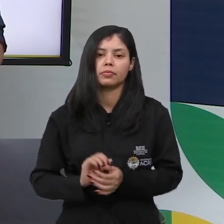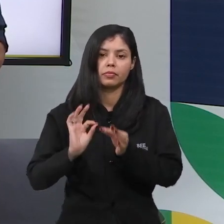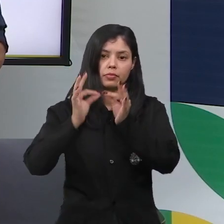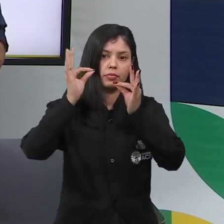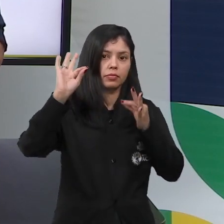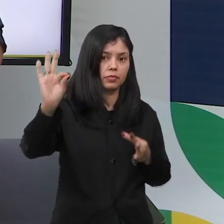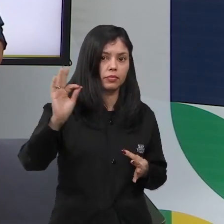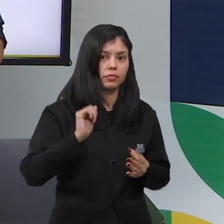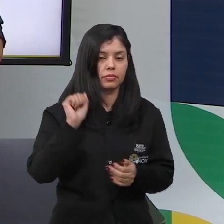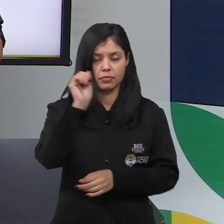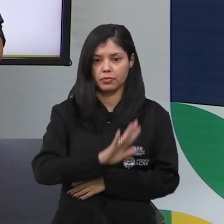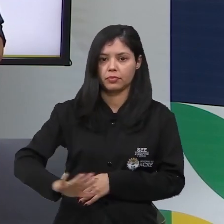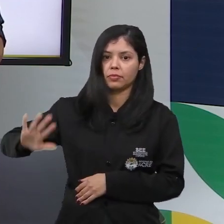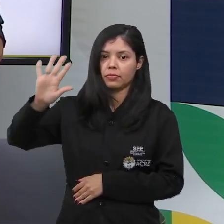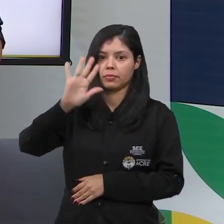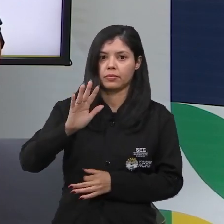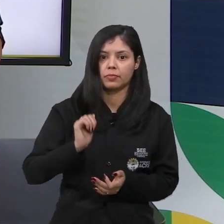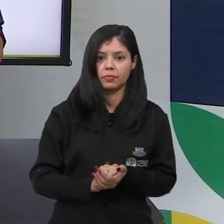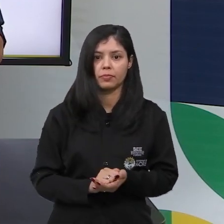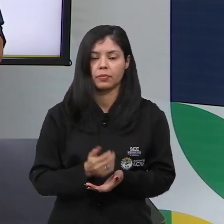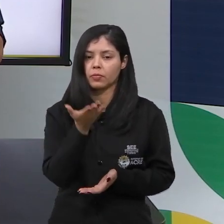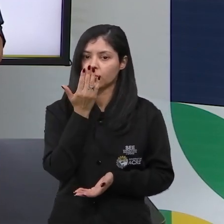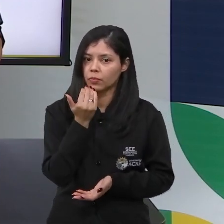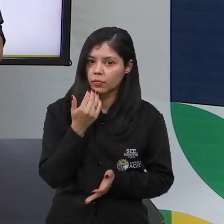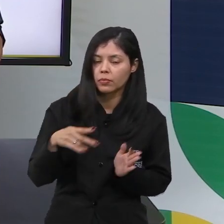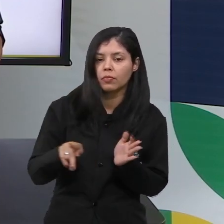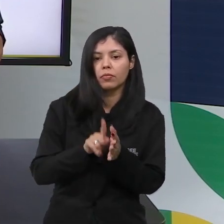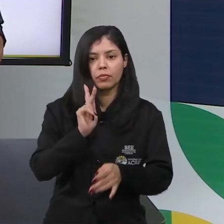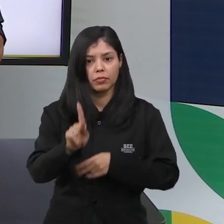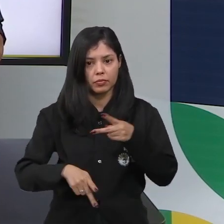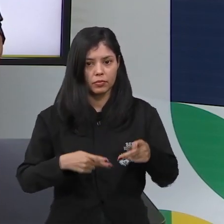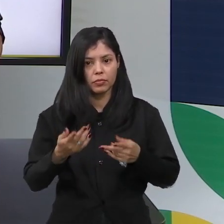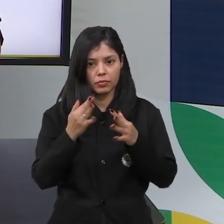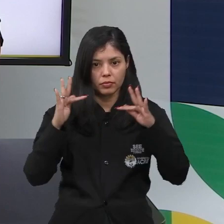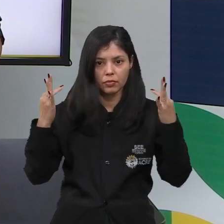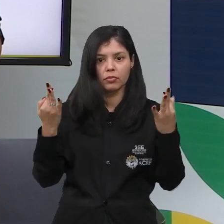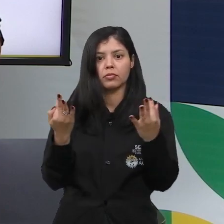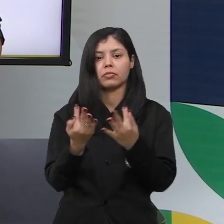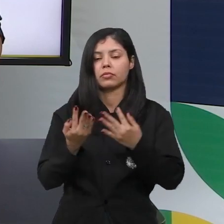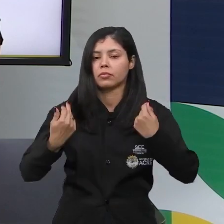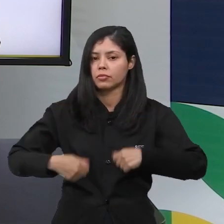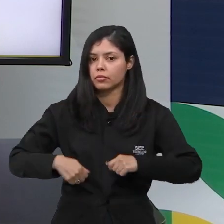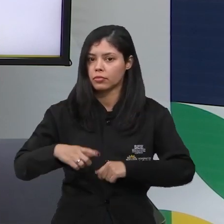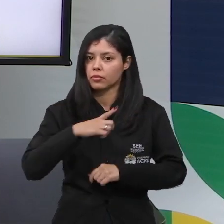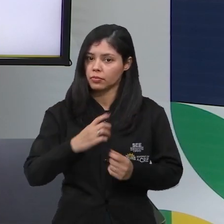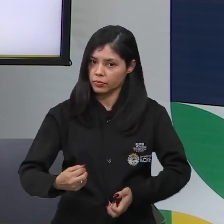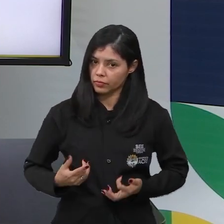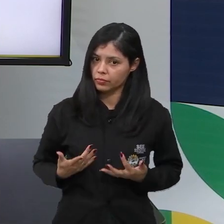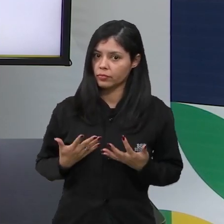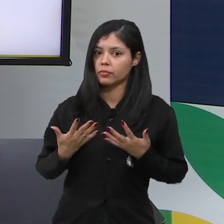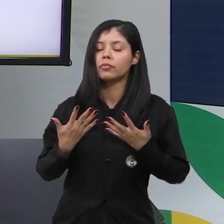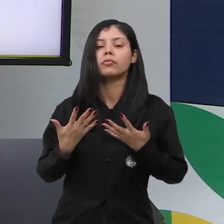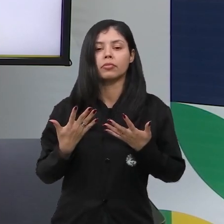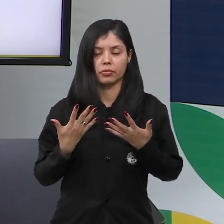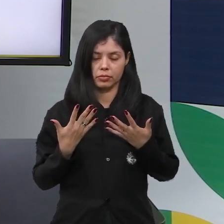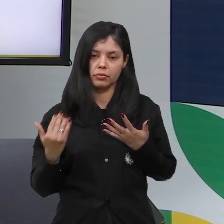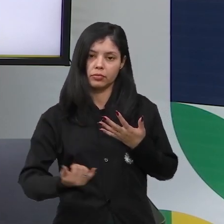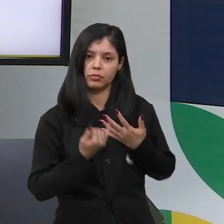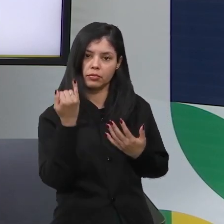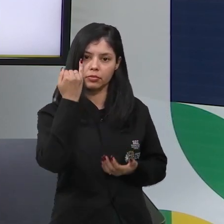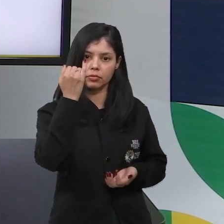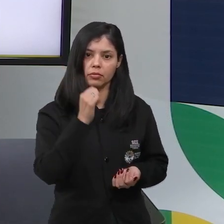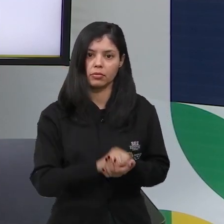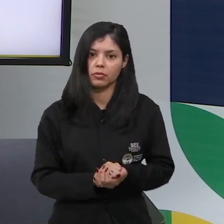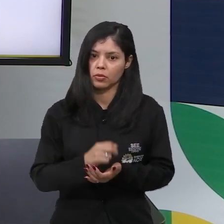da sua nação, da sua culinária, do seu povo, da sua família, é preciso que haja uma motivação importante